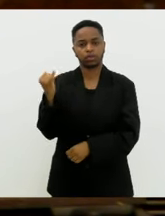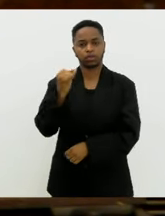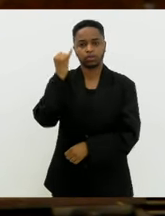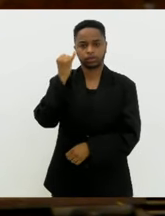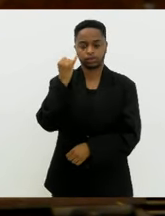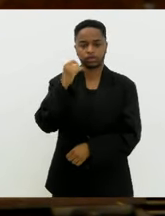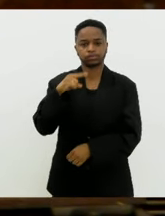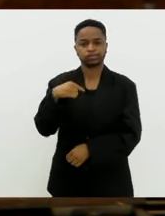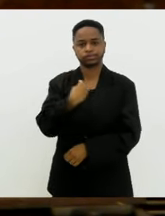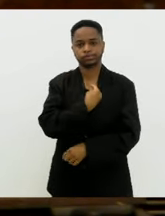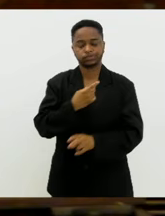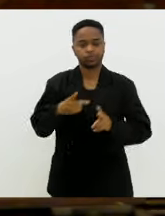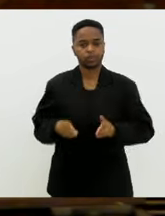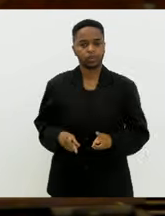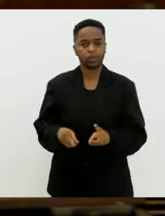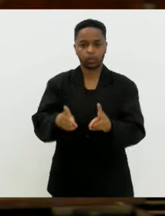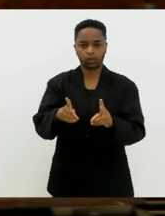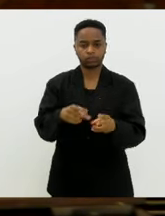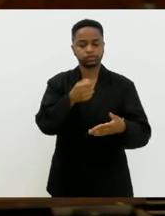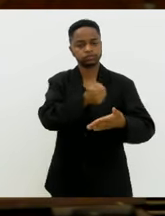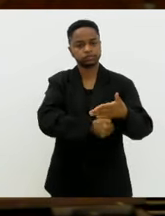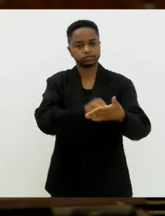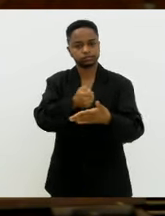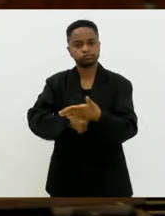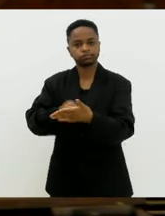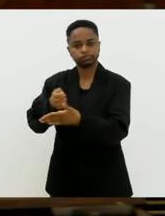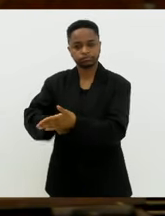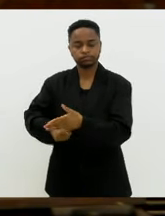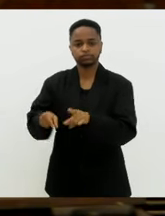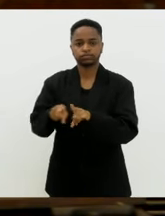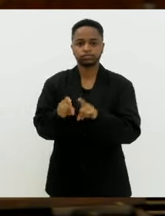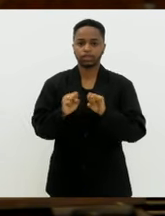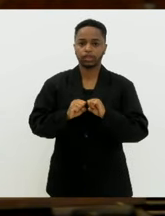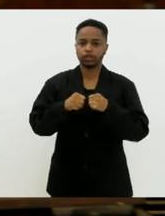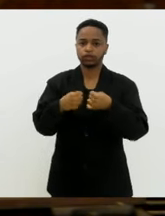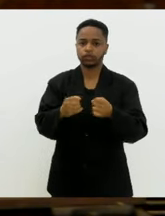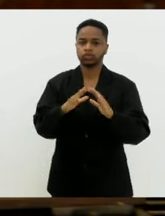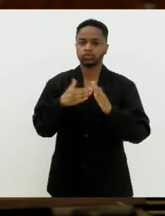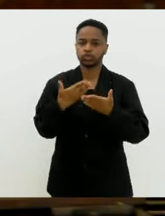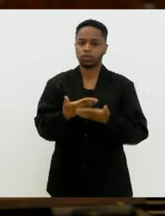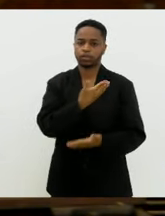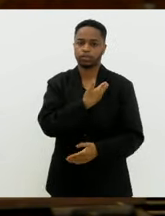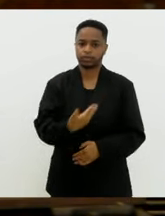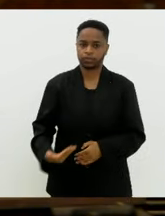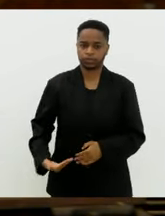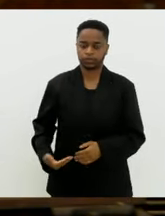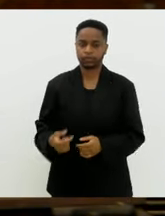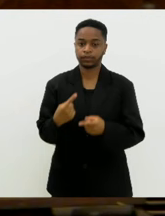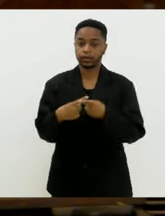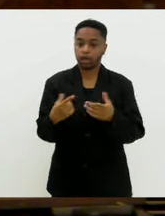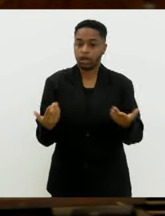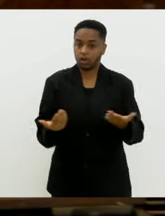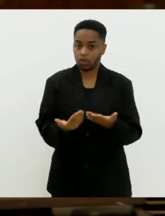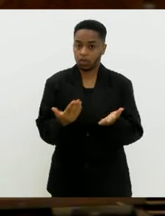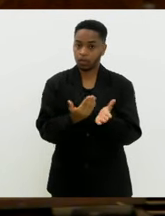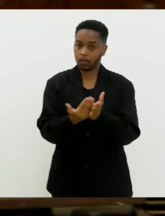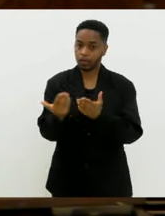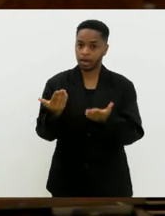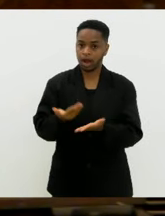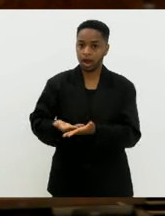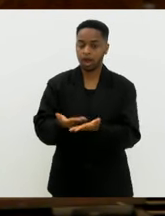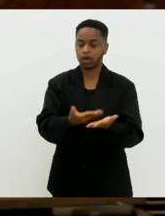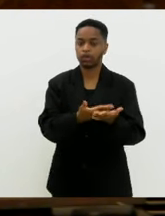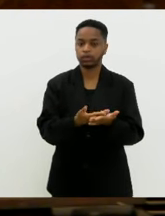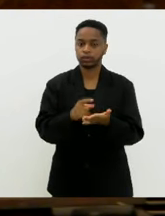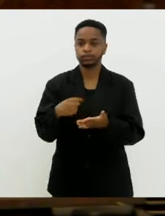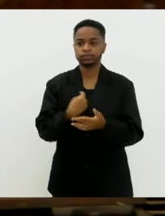gente continuar nas batalhas na defesa da escola pública. Nesse momento em que começam as aulas, a gente